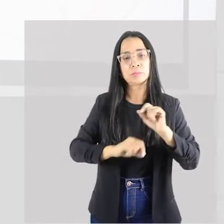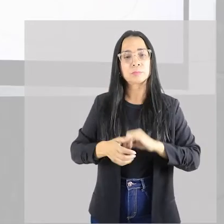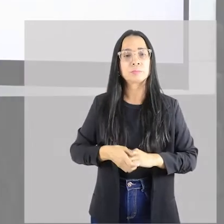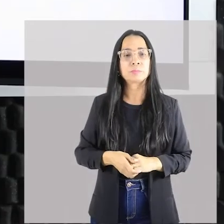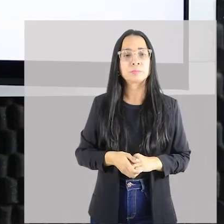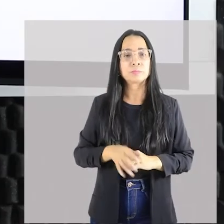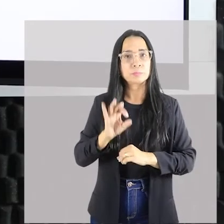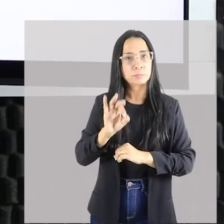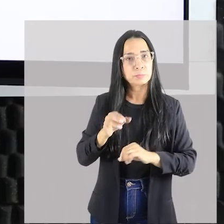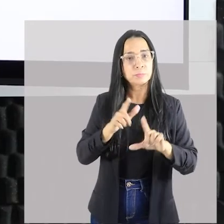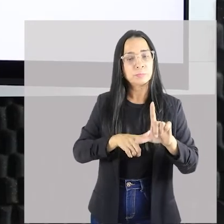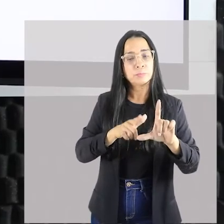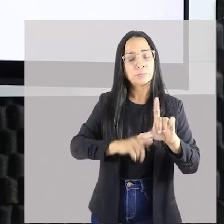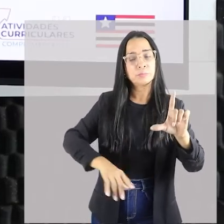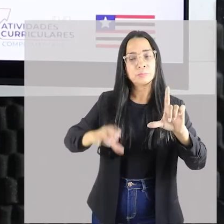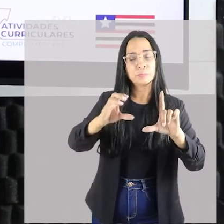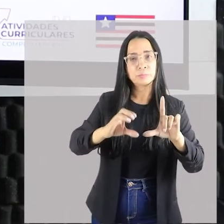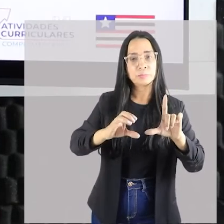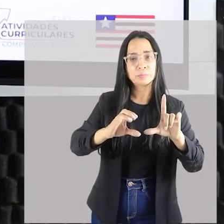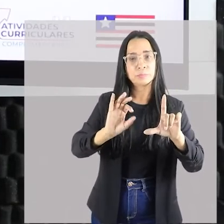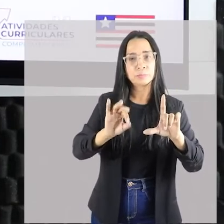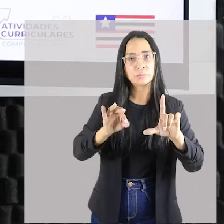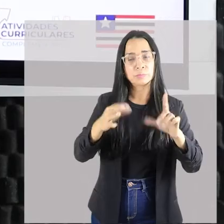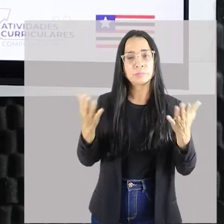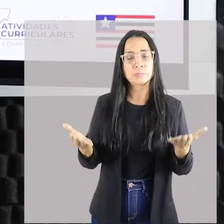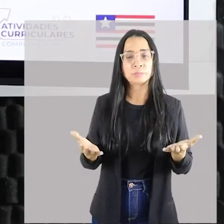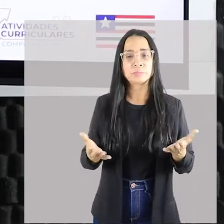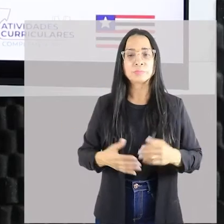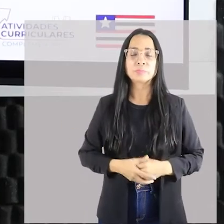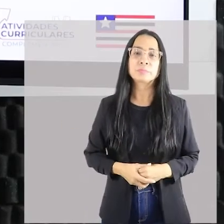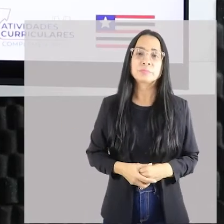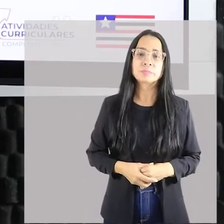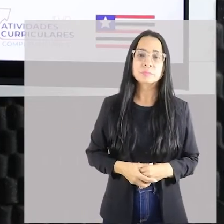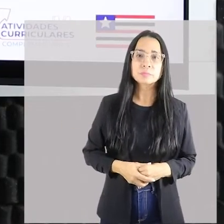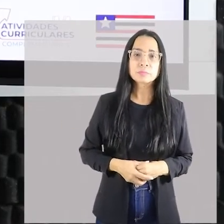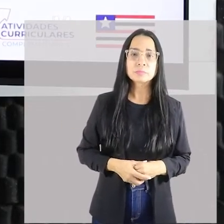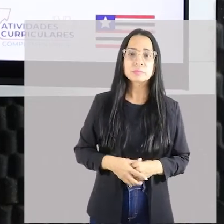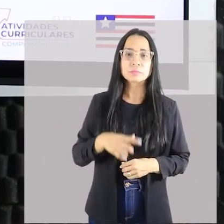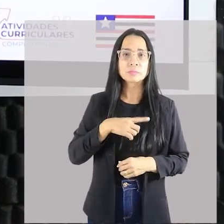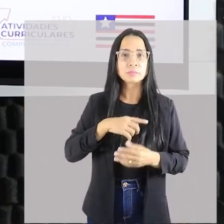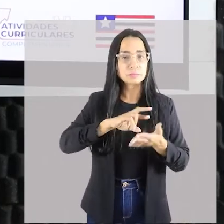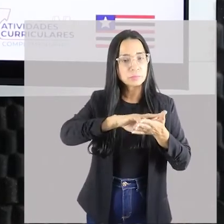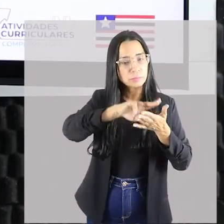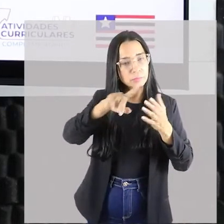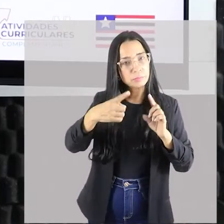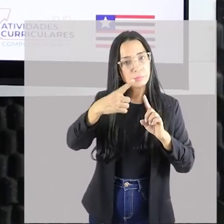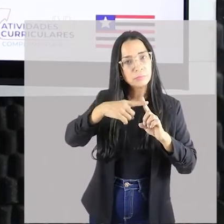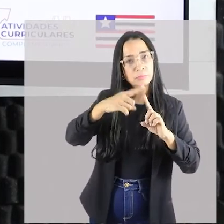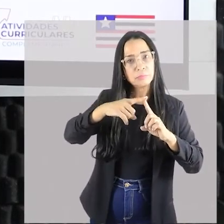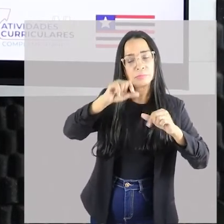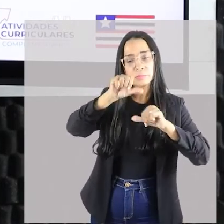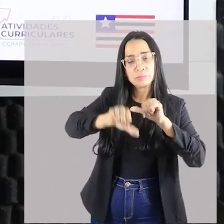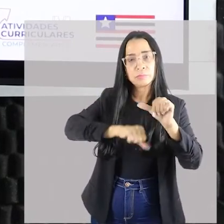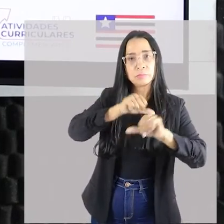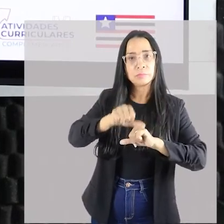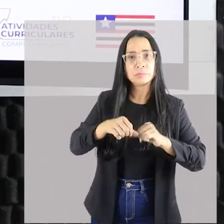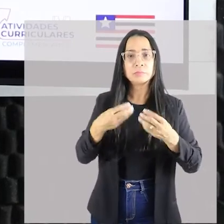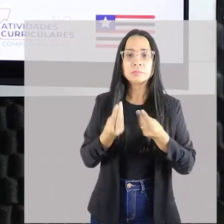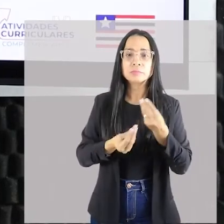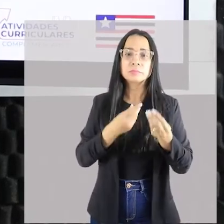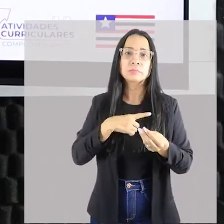tá certo? Então isso também é muito relevante pra gente. Gente, existem vários tipos de mutação, né, como a gente